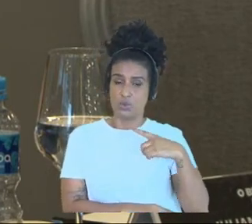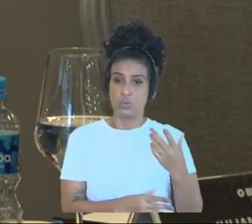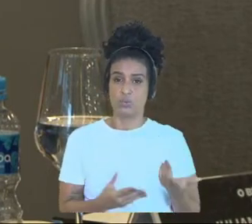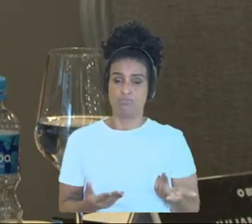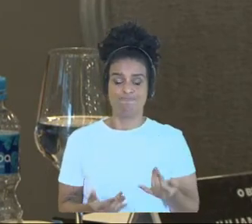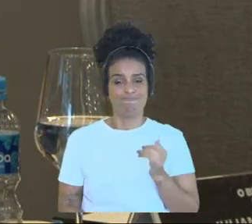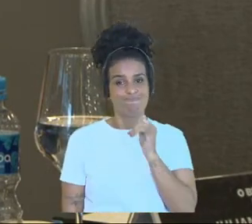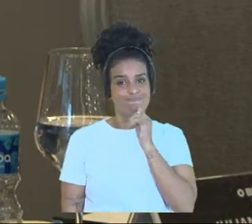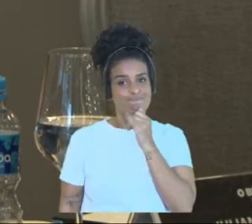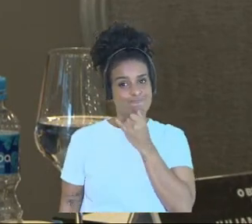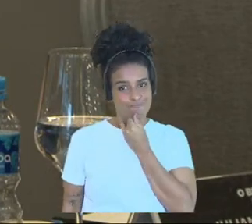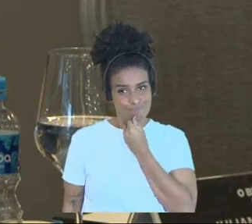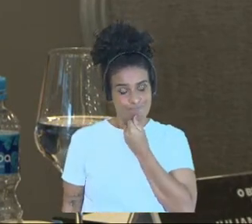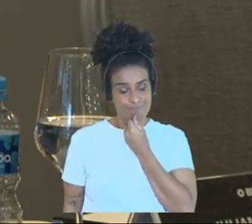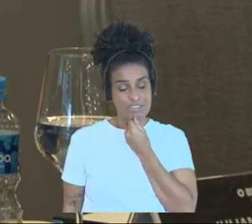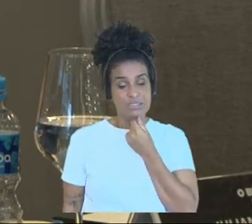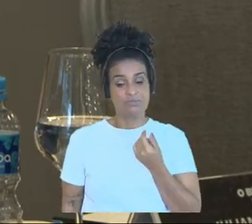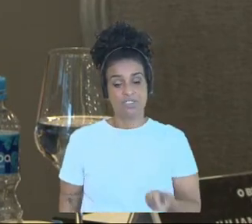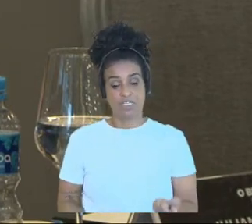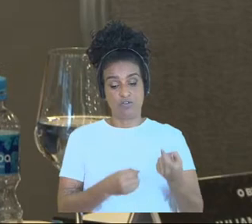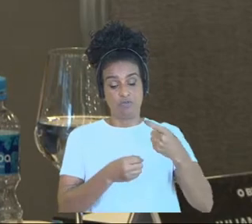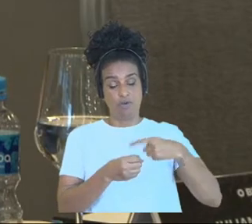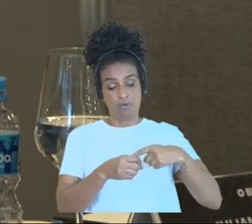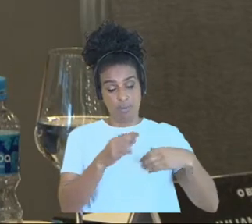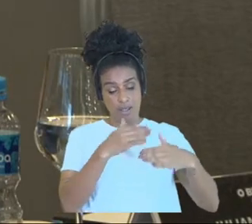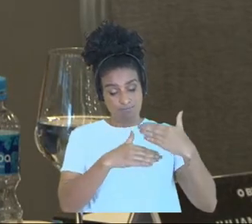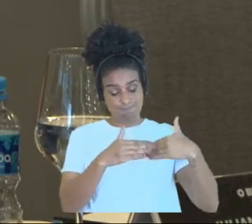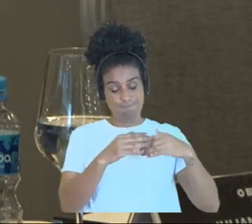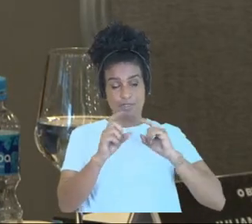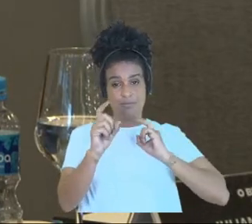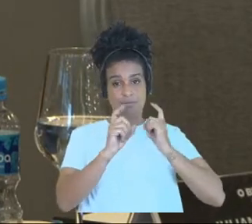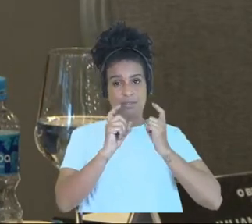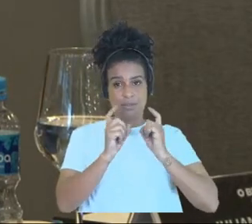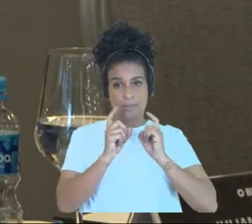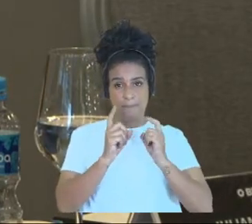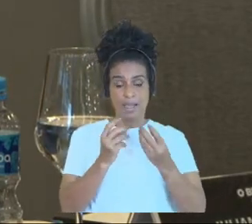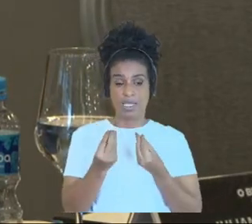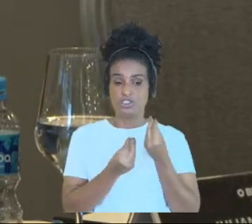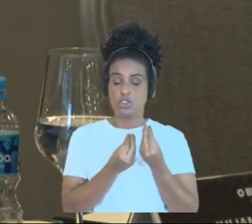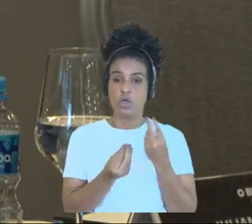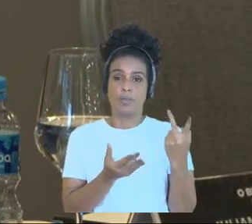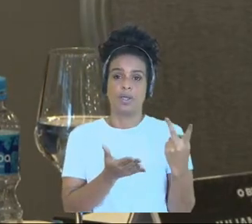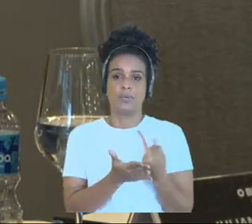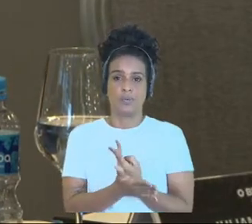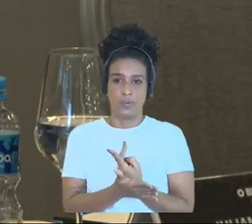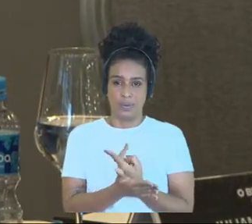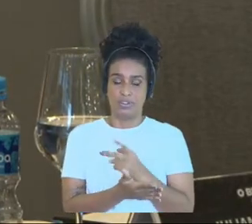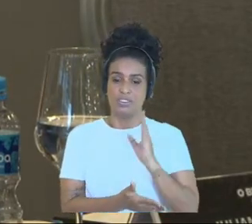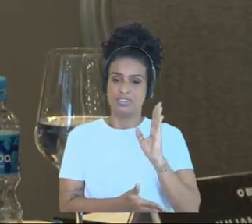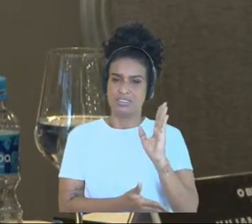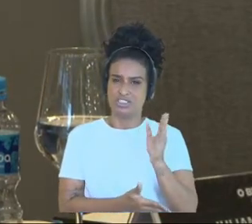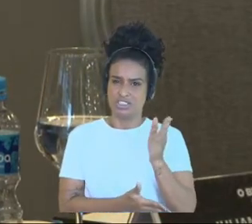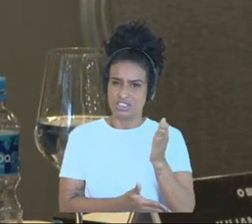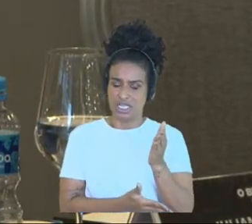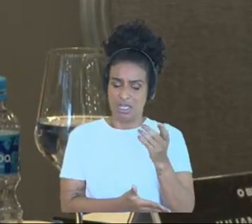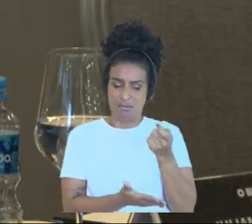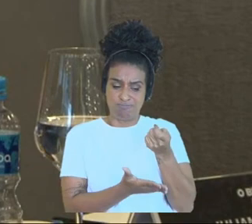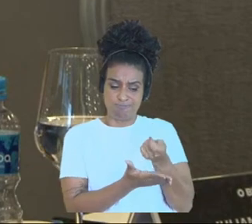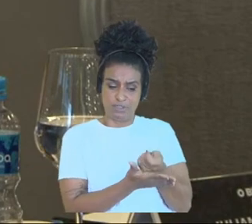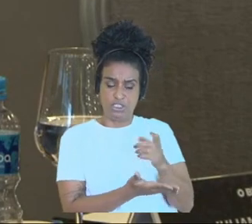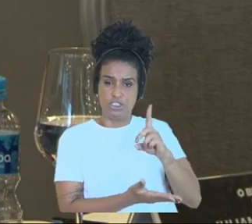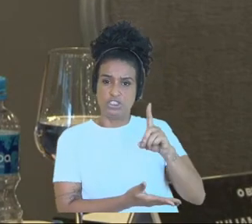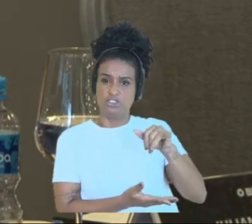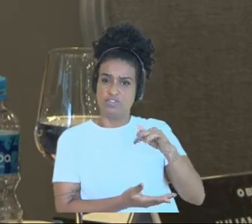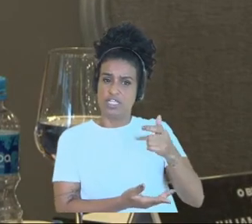gente, infelizmente, vai ter que voltar para esse debate de aumento de carga, seja através da tributação de dividendos, que tem sido muito falada, seja através de